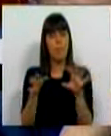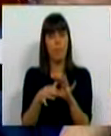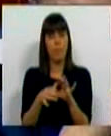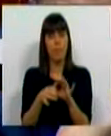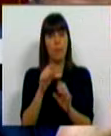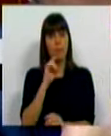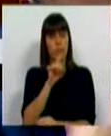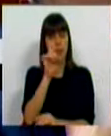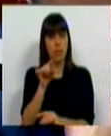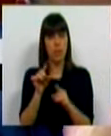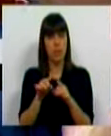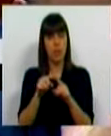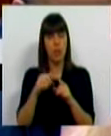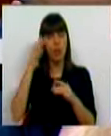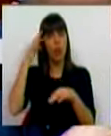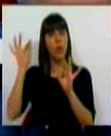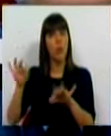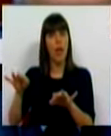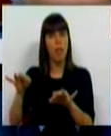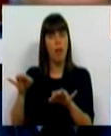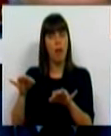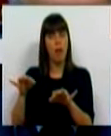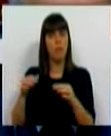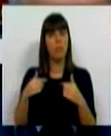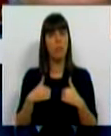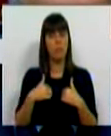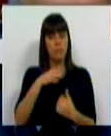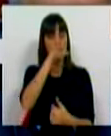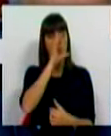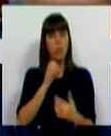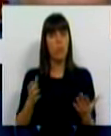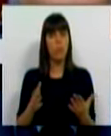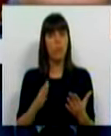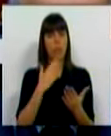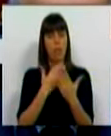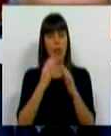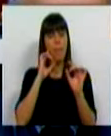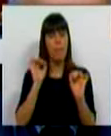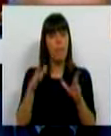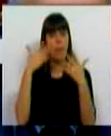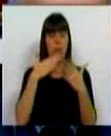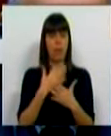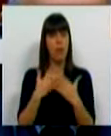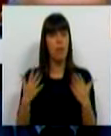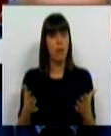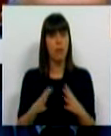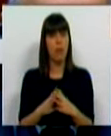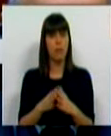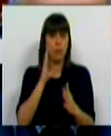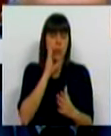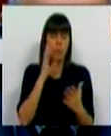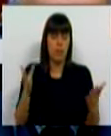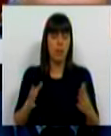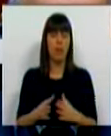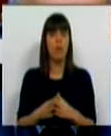Relativamente à questão das touradas, o nosso Governo dá uma prioridade muito grande, como